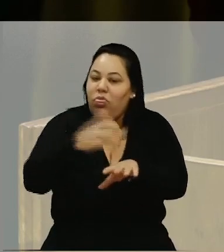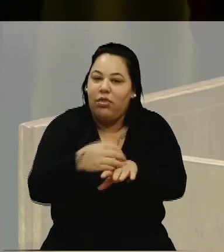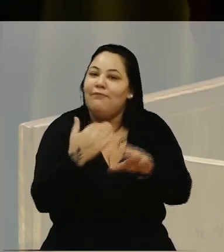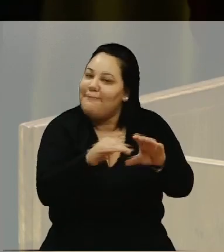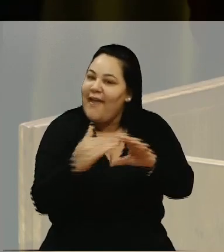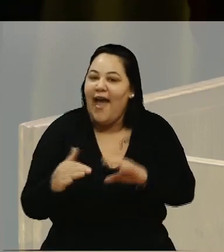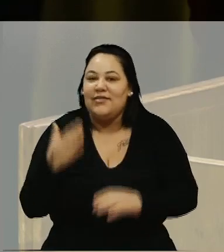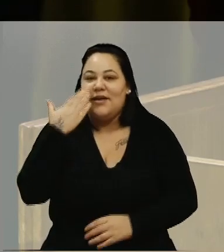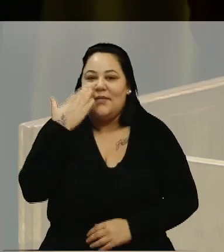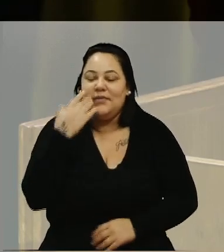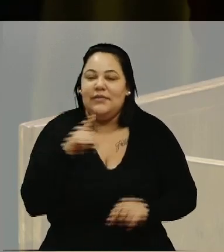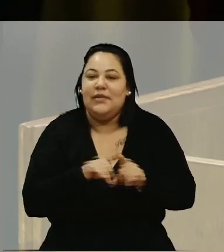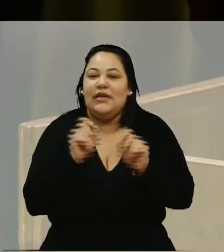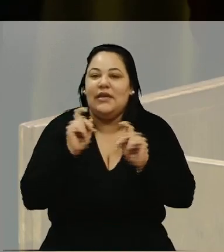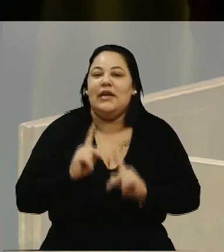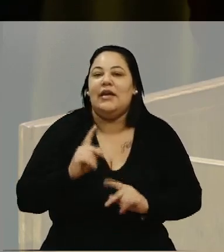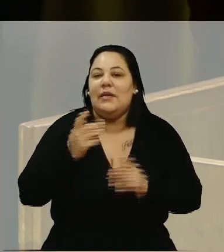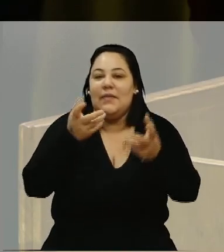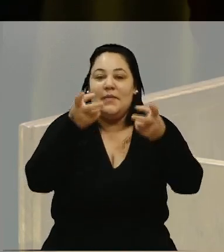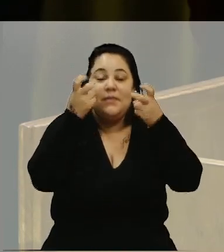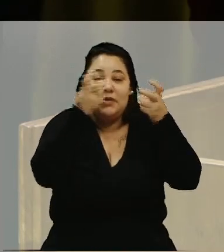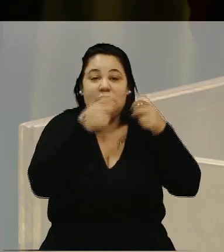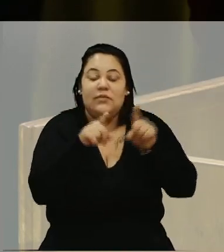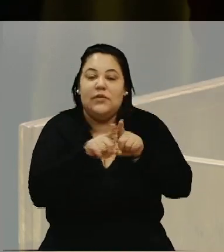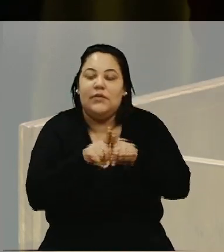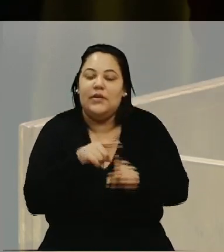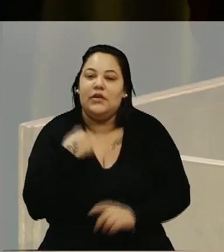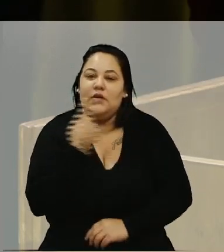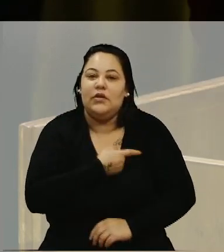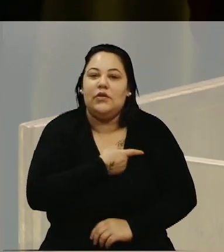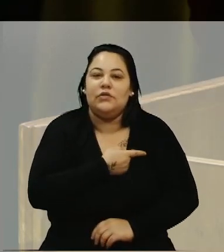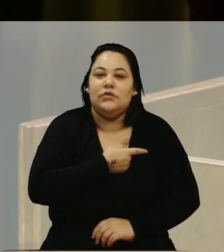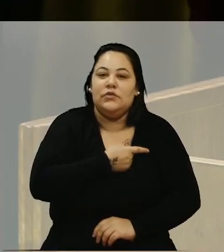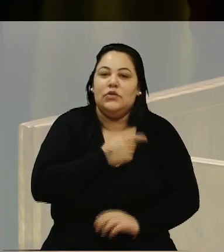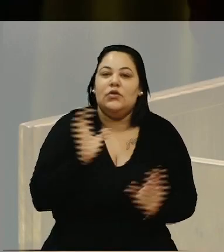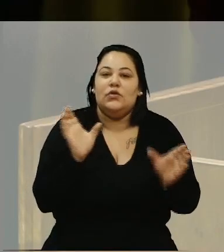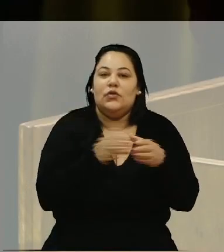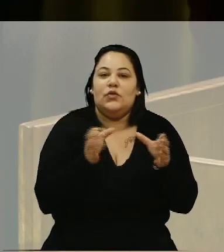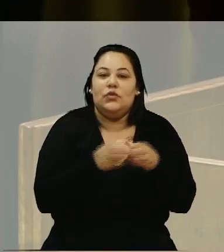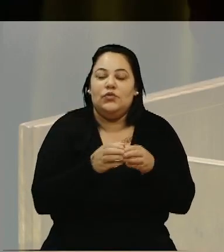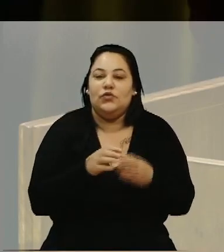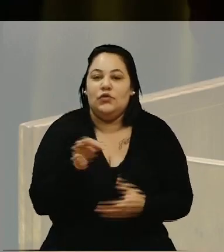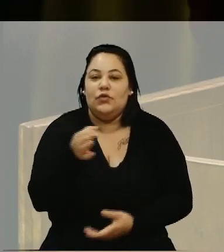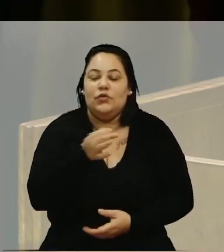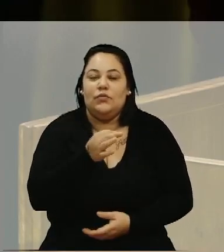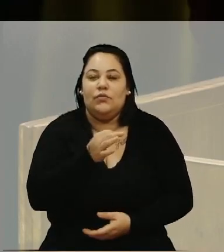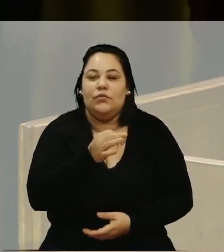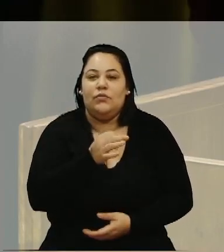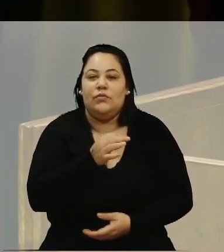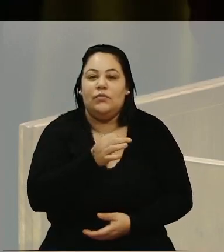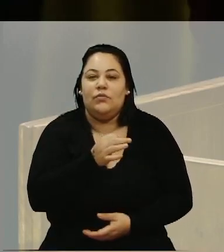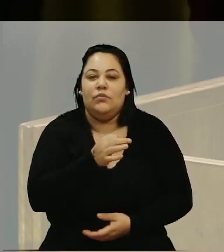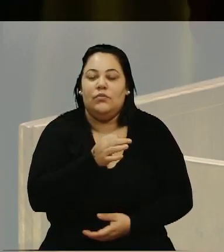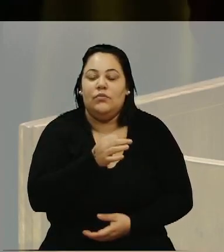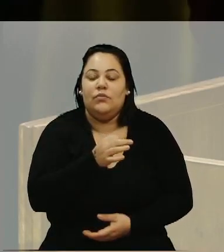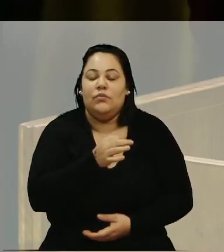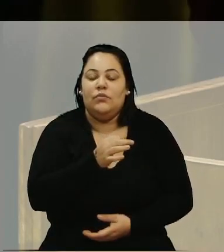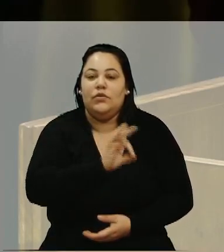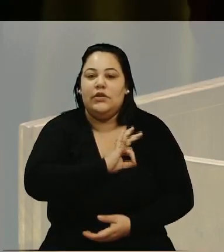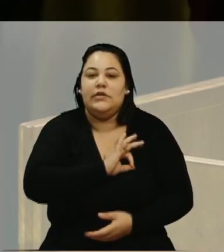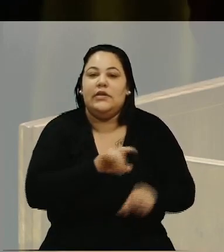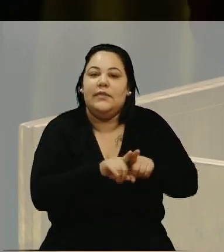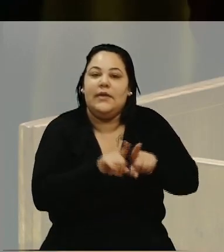lá do Marlon da Silva, lá do 18º Batalhão de Polícia Militar de Viamão, foi um outro cara que tá fazendo um trabalho exemplar aí no Rio Grande do